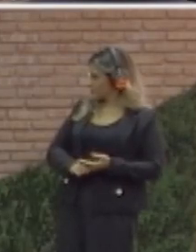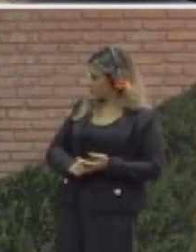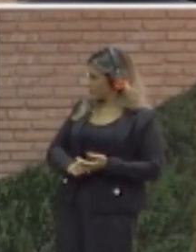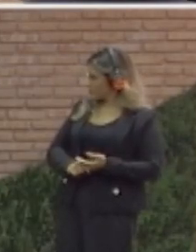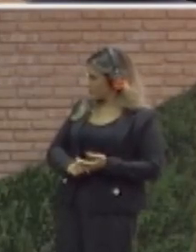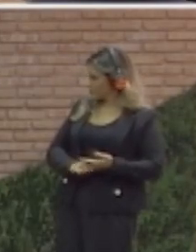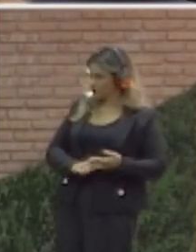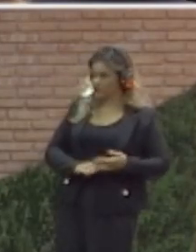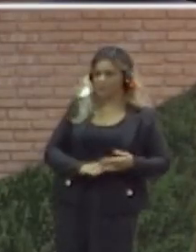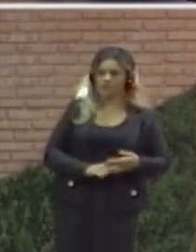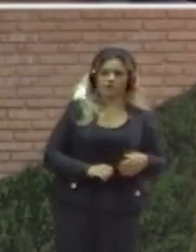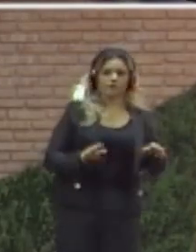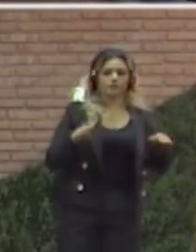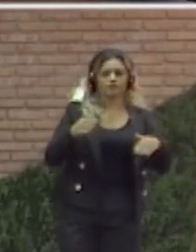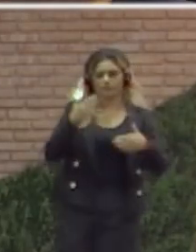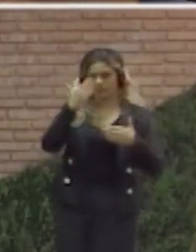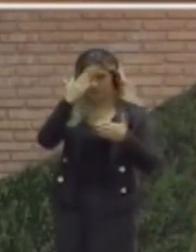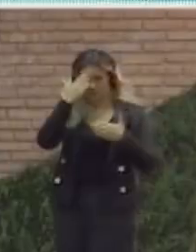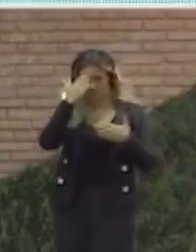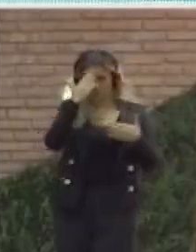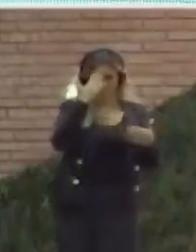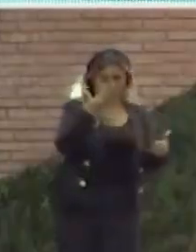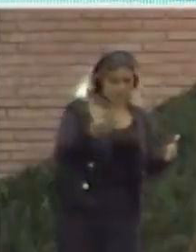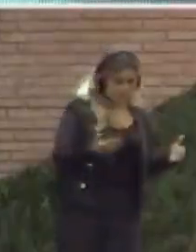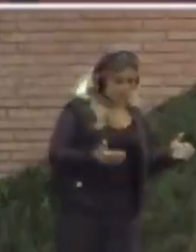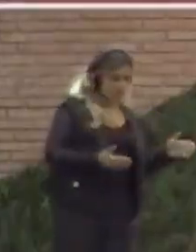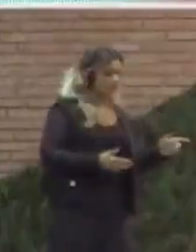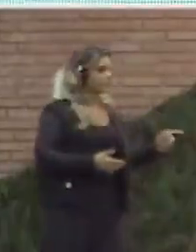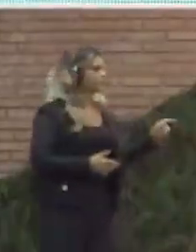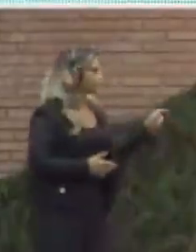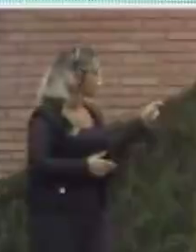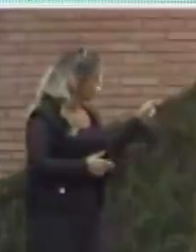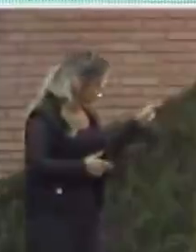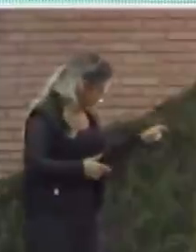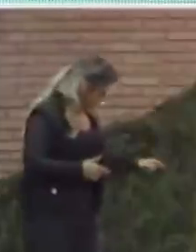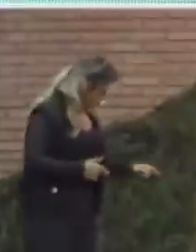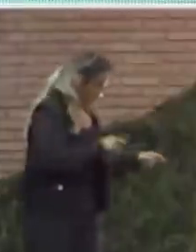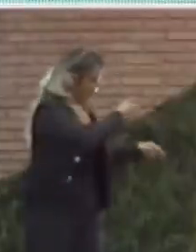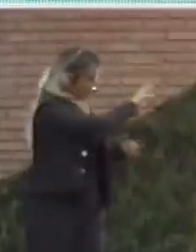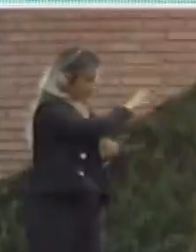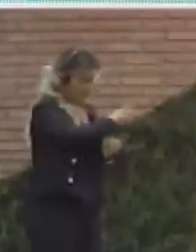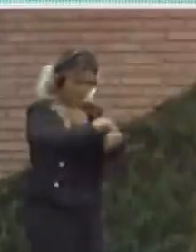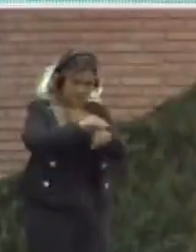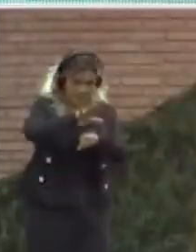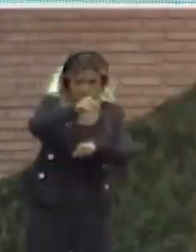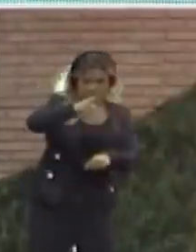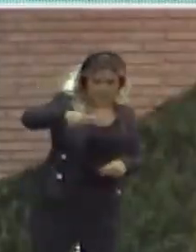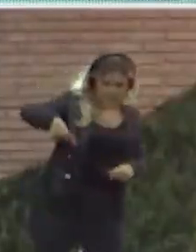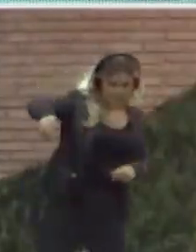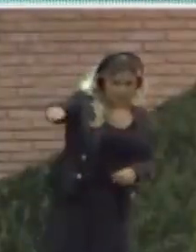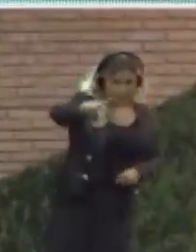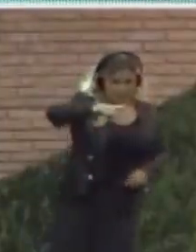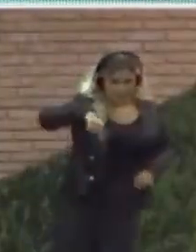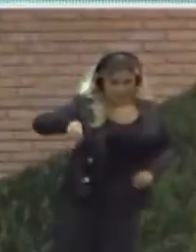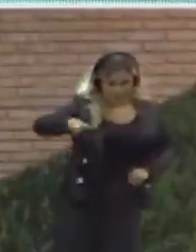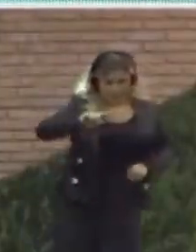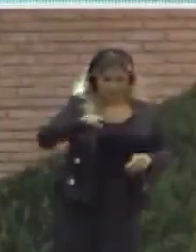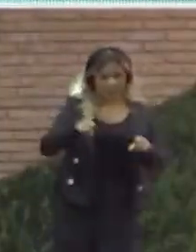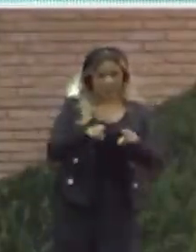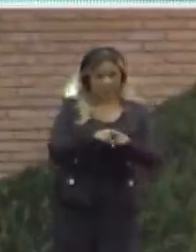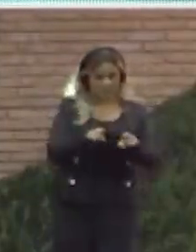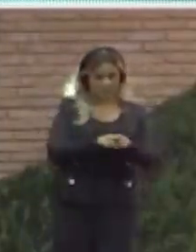Pessoal, agradecer aqui o Andy, a contribuição que ele nos dá, assim como